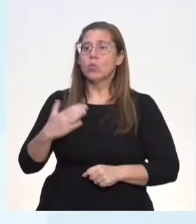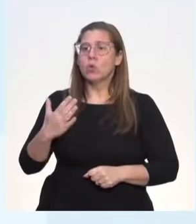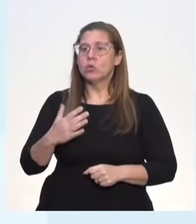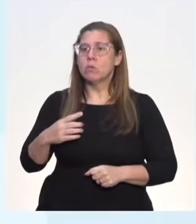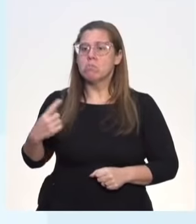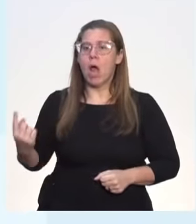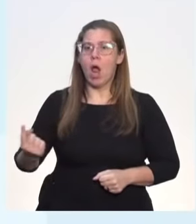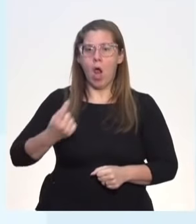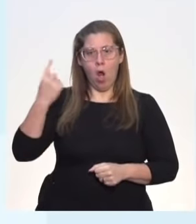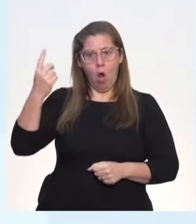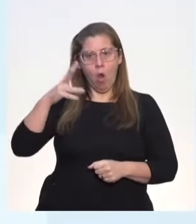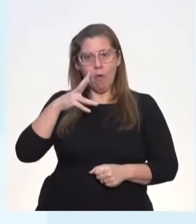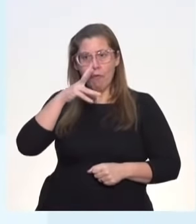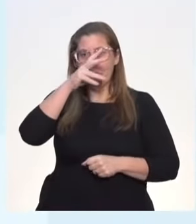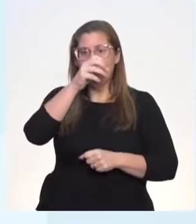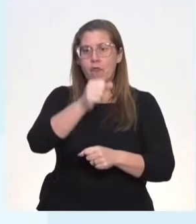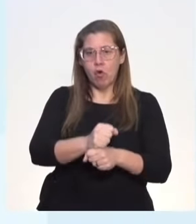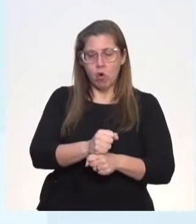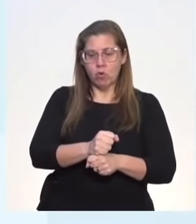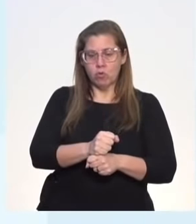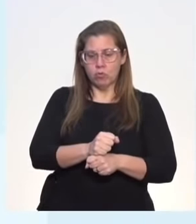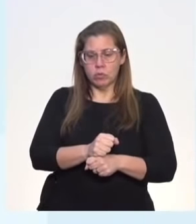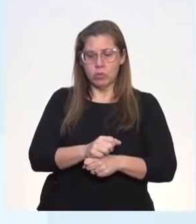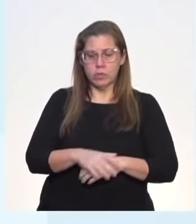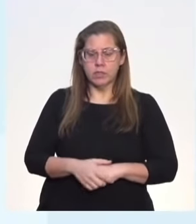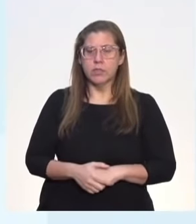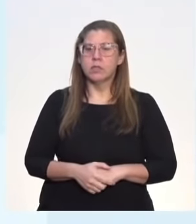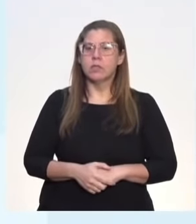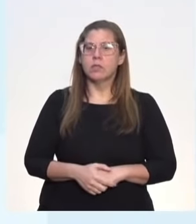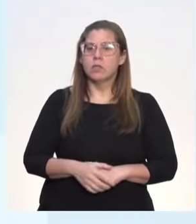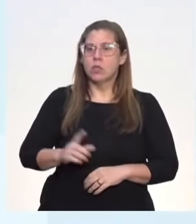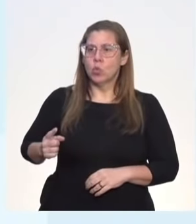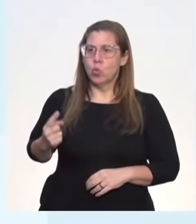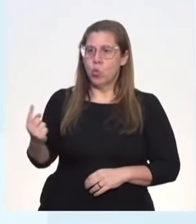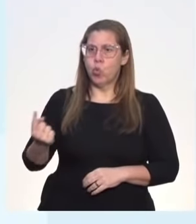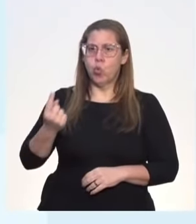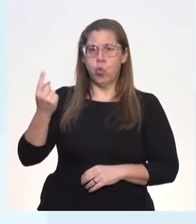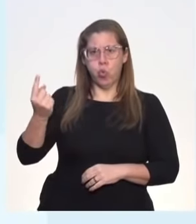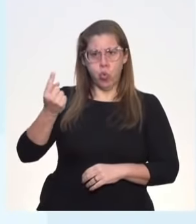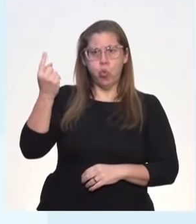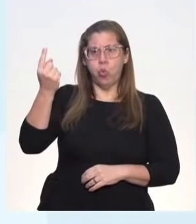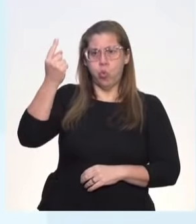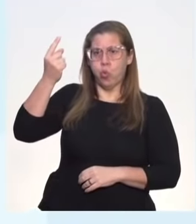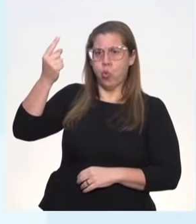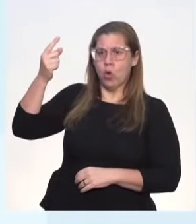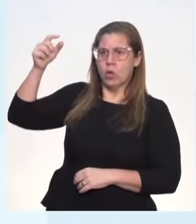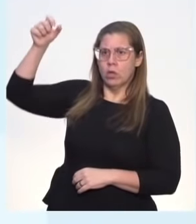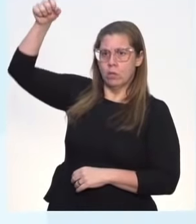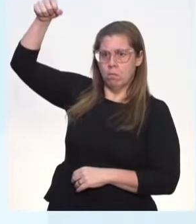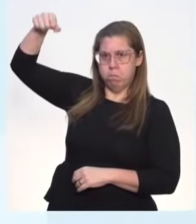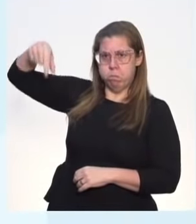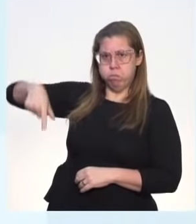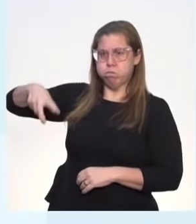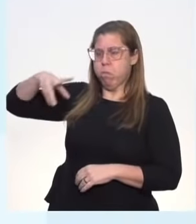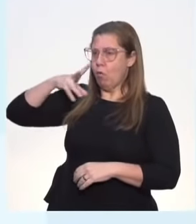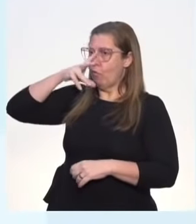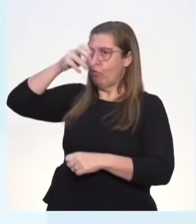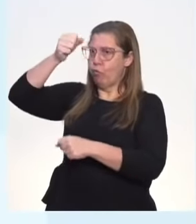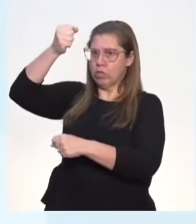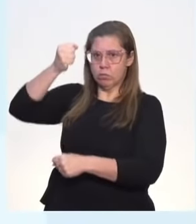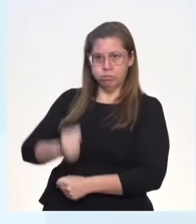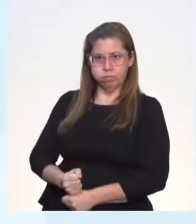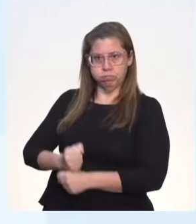maior a altura do objeto em relação ao solo quanto mais se levanta o negócio maior é a queda então é maior a energia